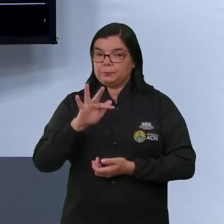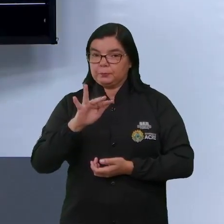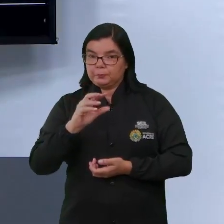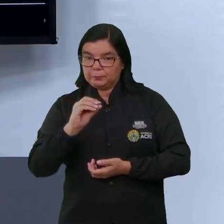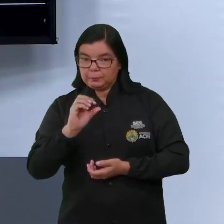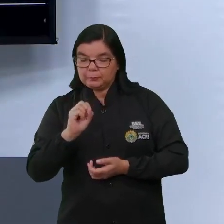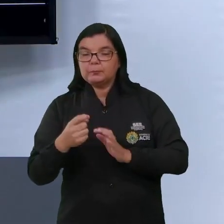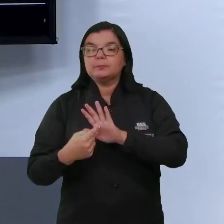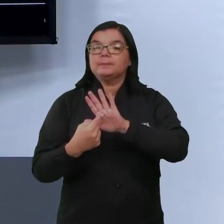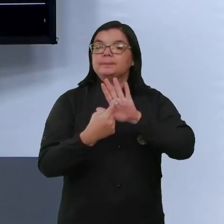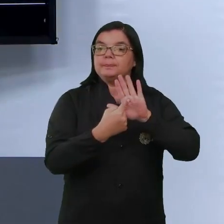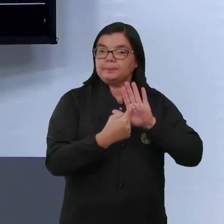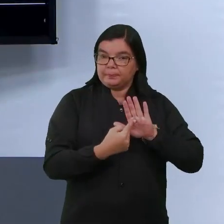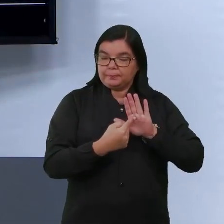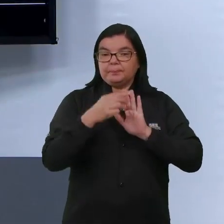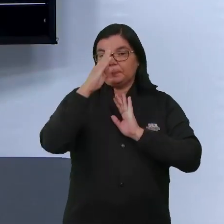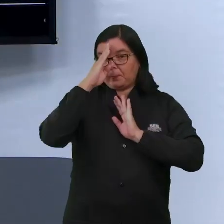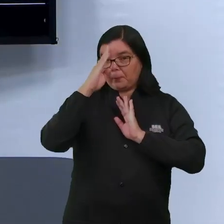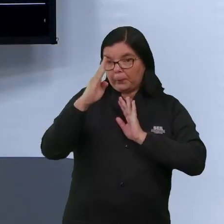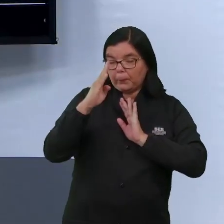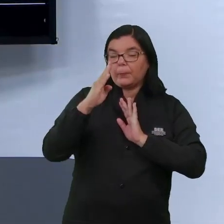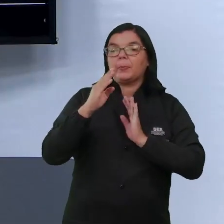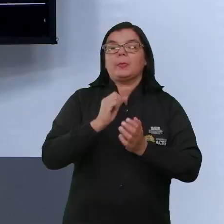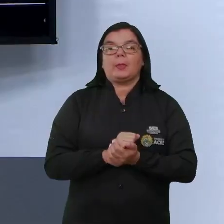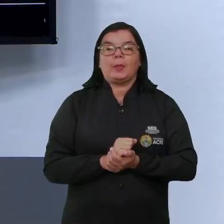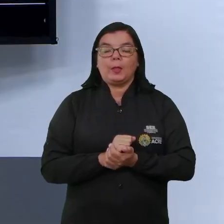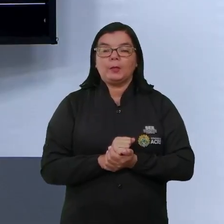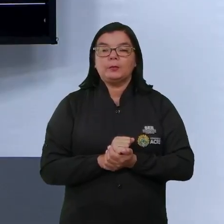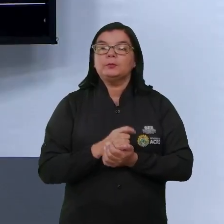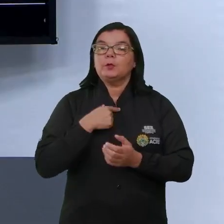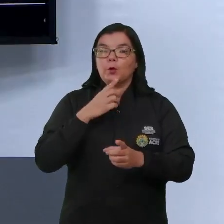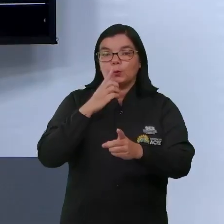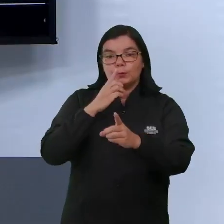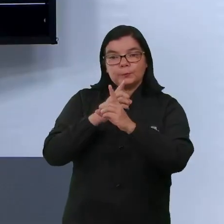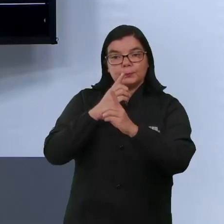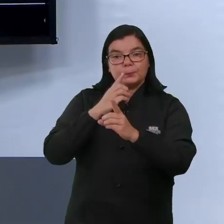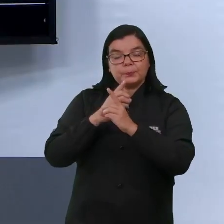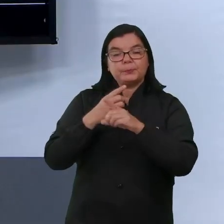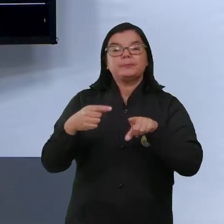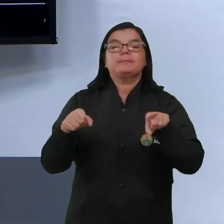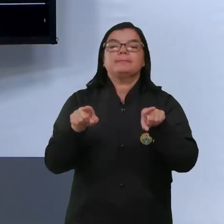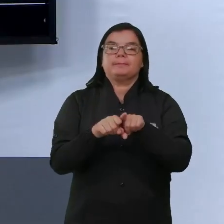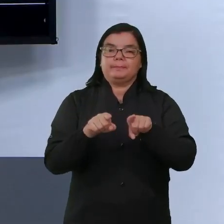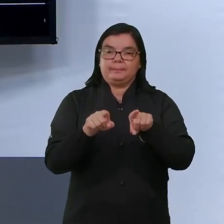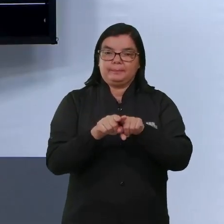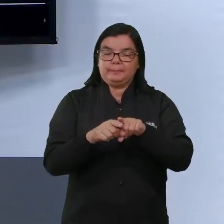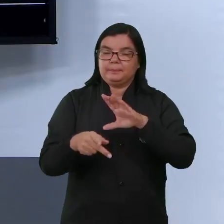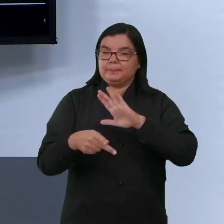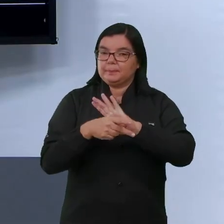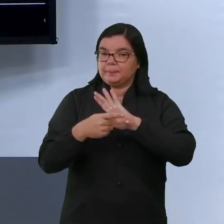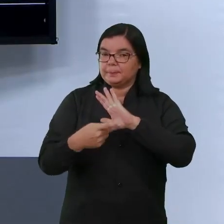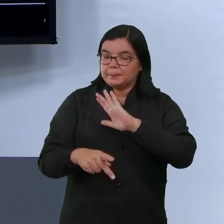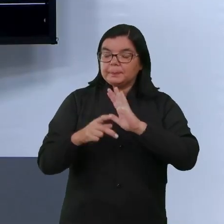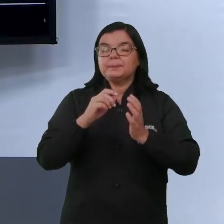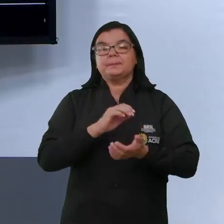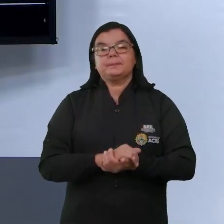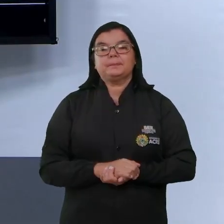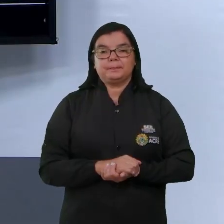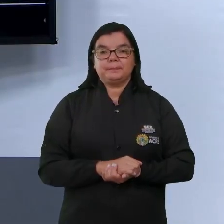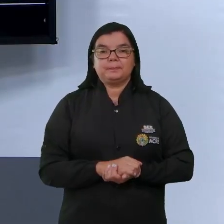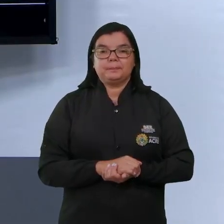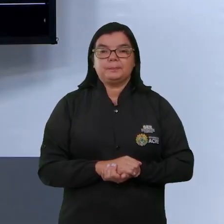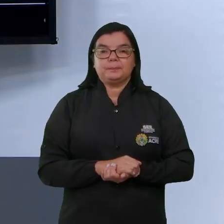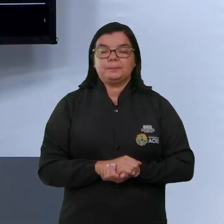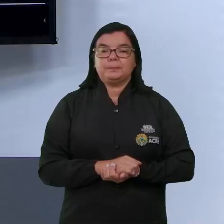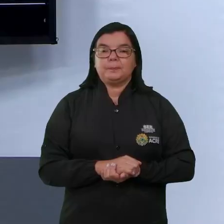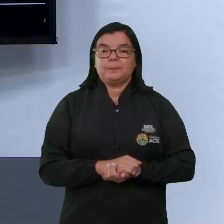vai apresentar os principais geoglifos encontrados aqui, inclusive na nossa, inclusive